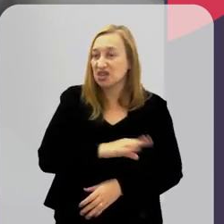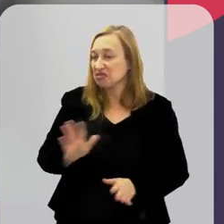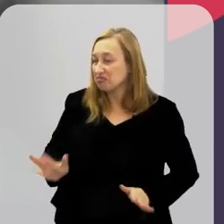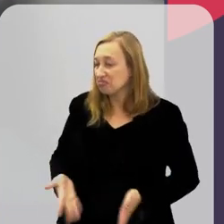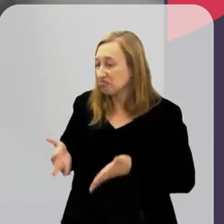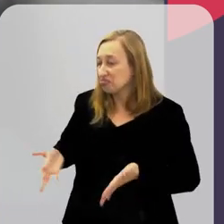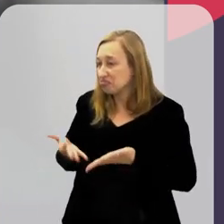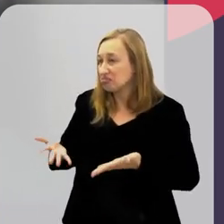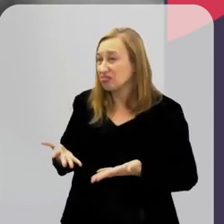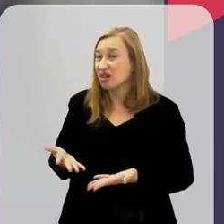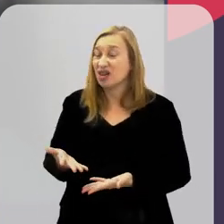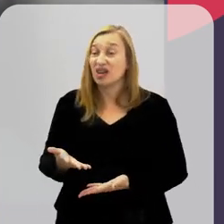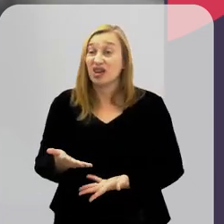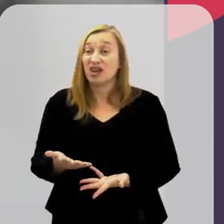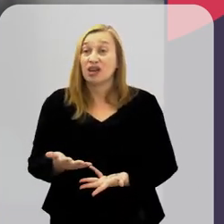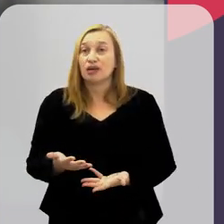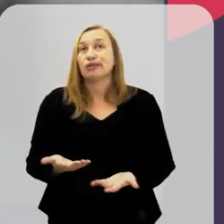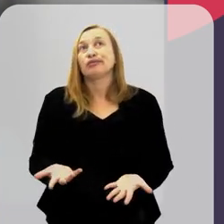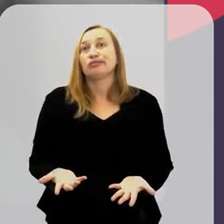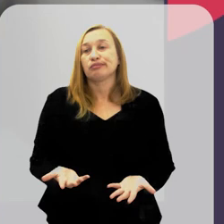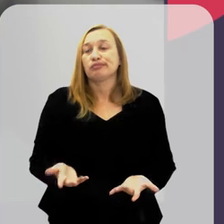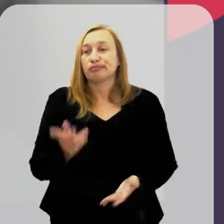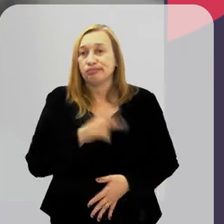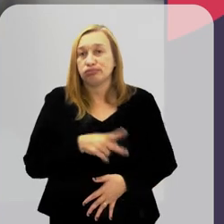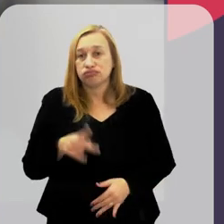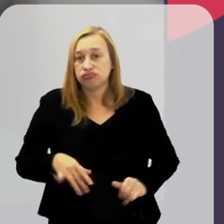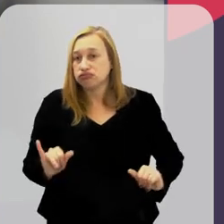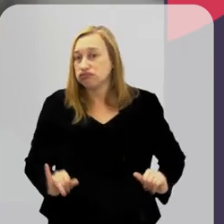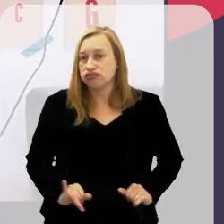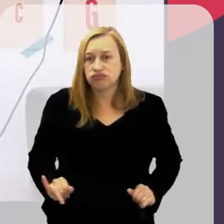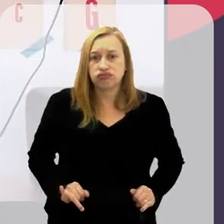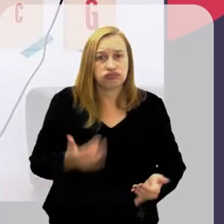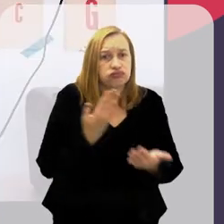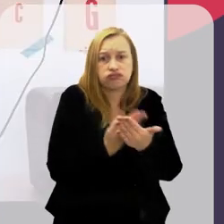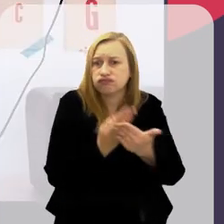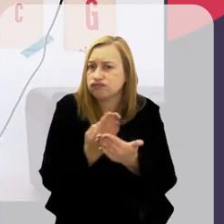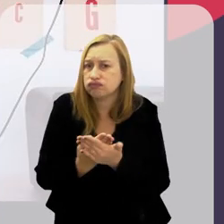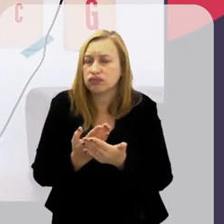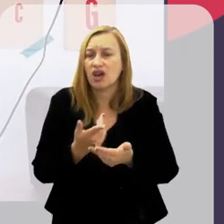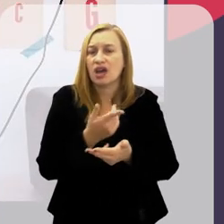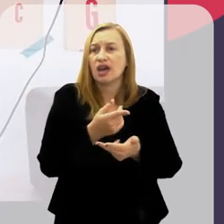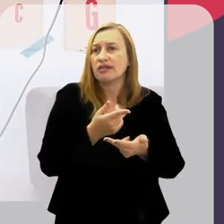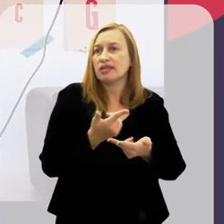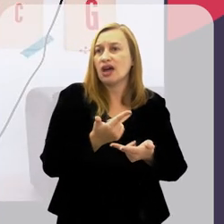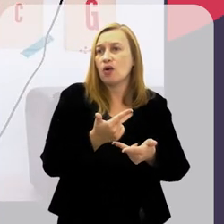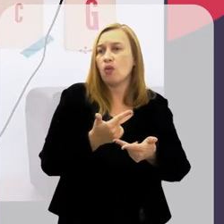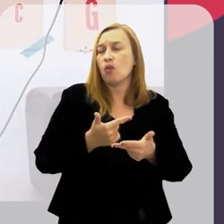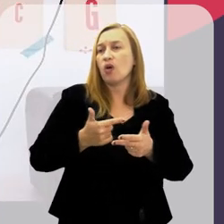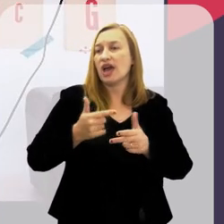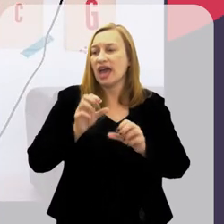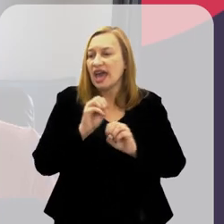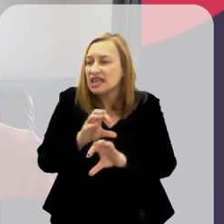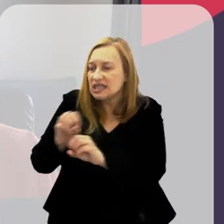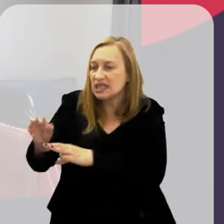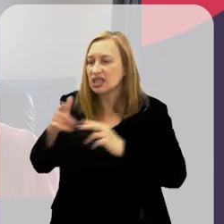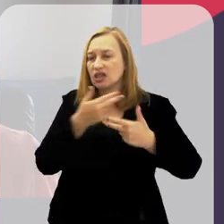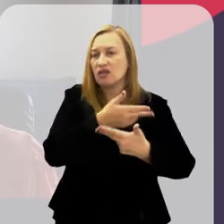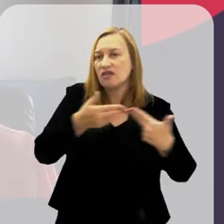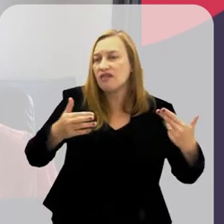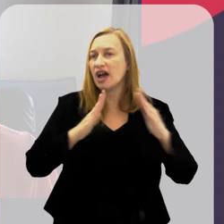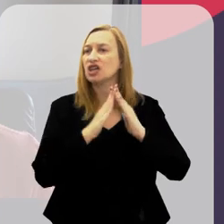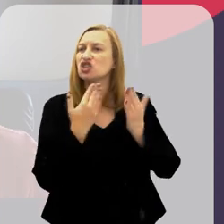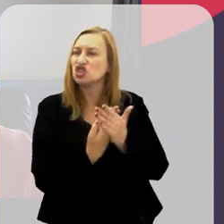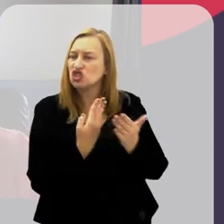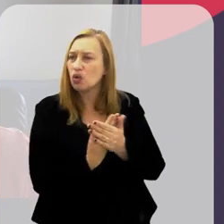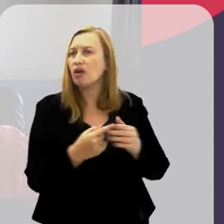salariais, pelo desgaste do professor que atua em muitas escolas. Vem desse